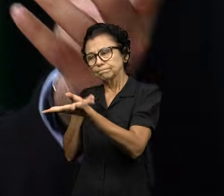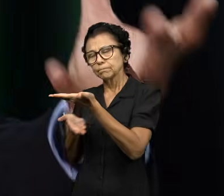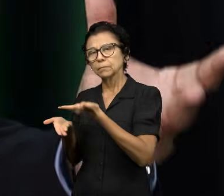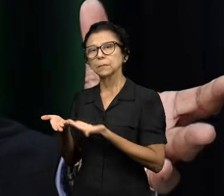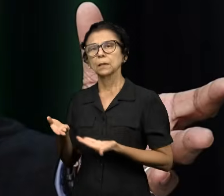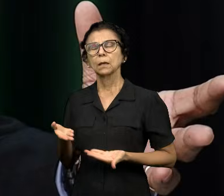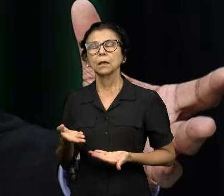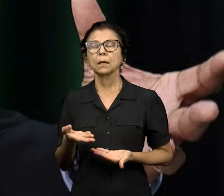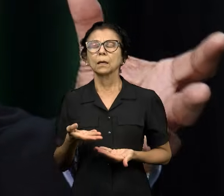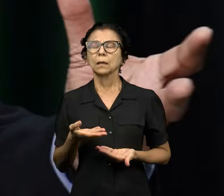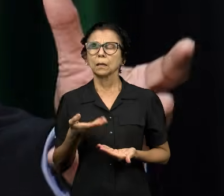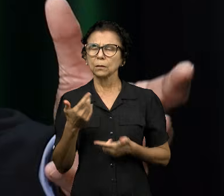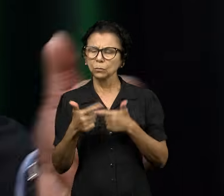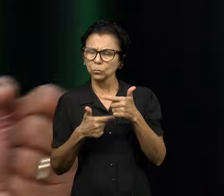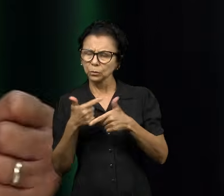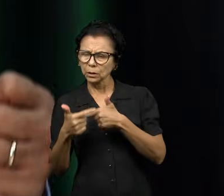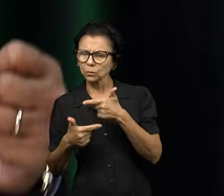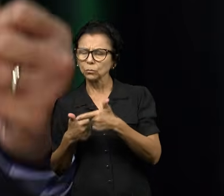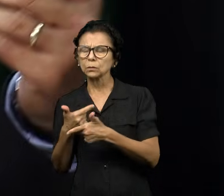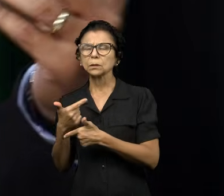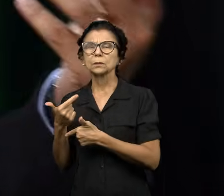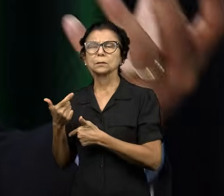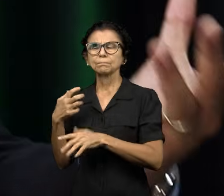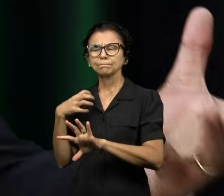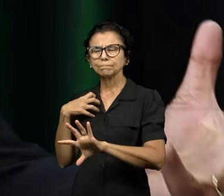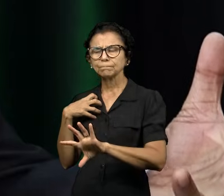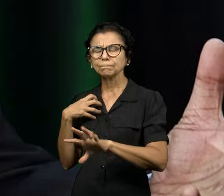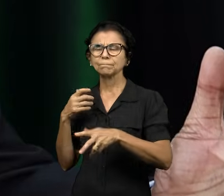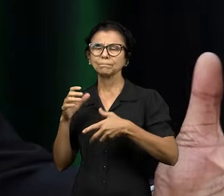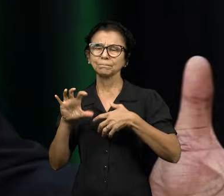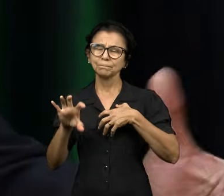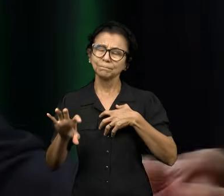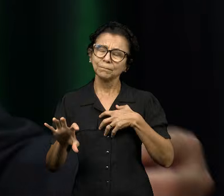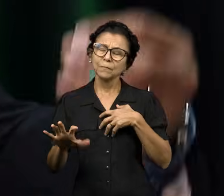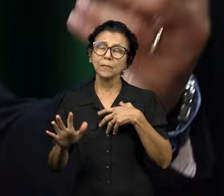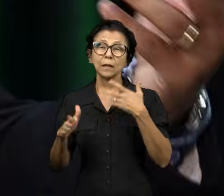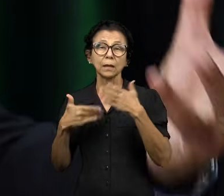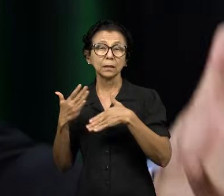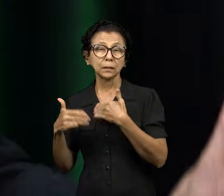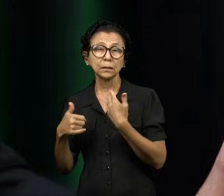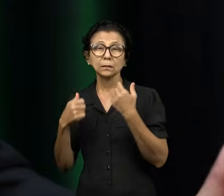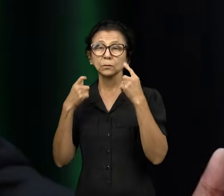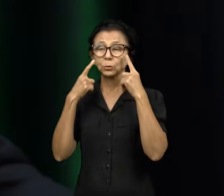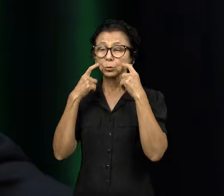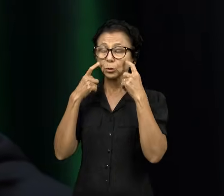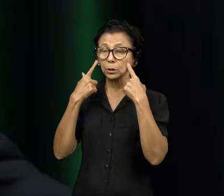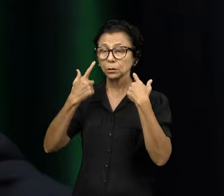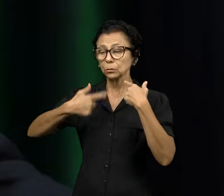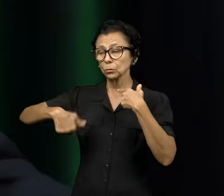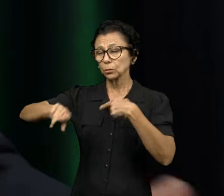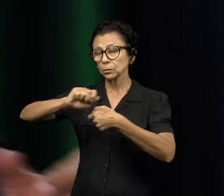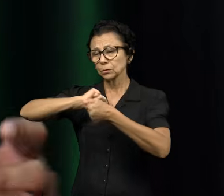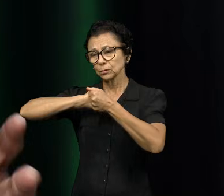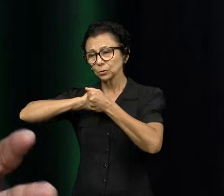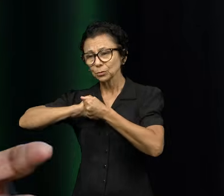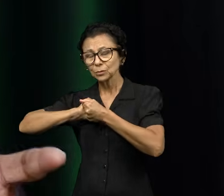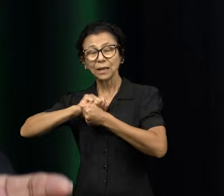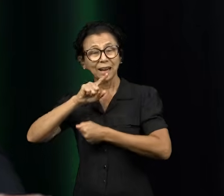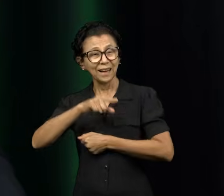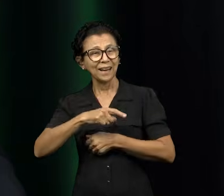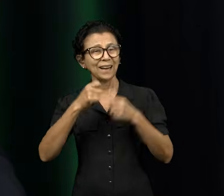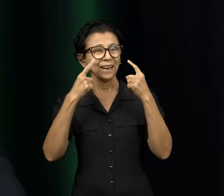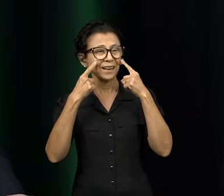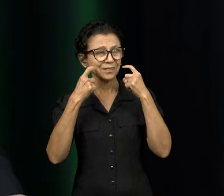outros, vivendo as lutas uns dos outros, se alegrando com os que se alegram, chorando com os que choram, né? Nós